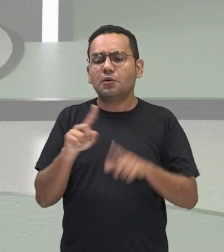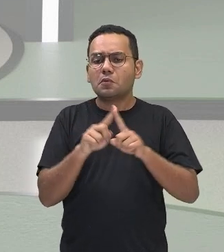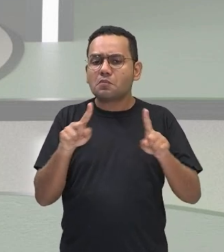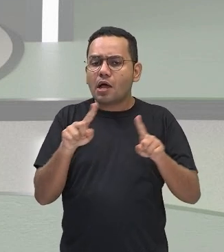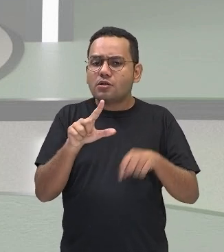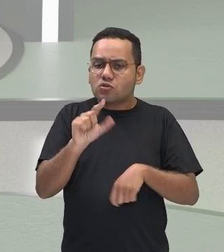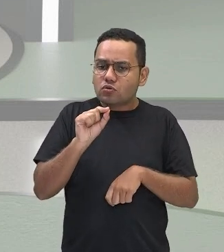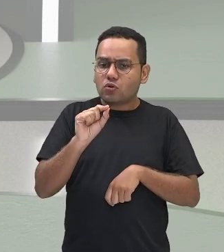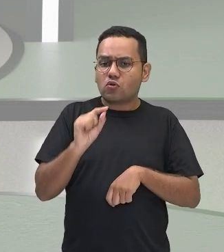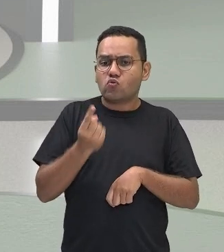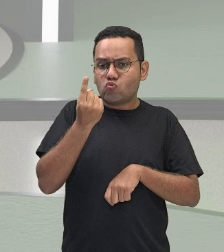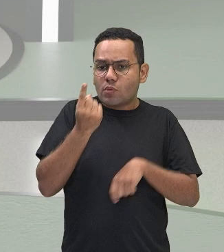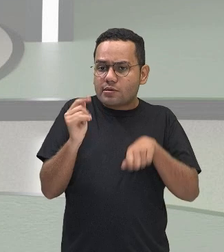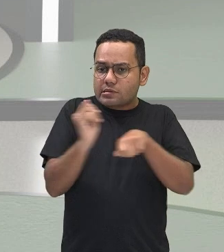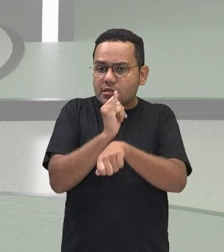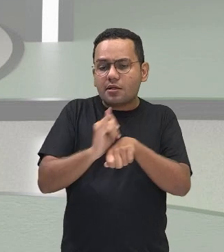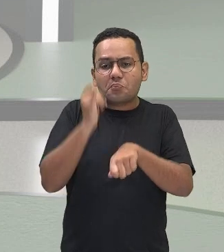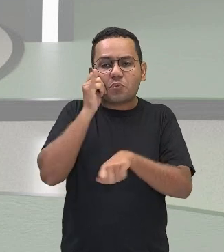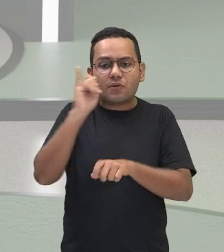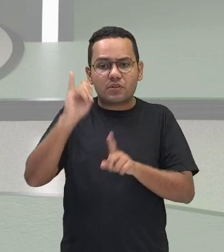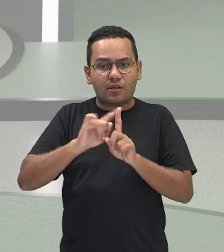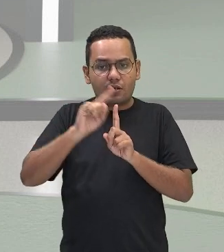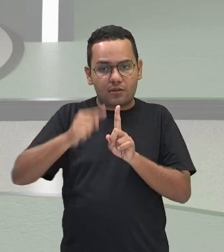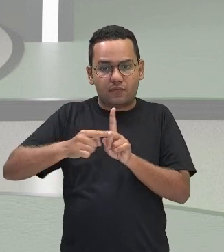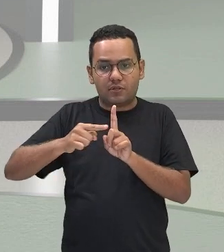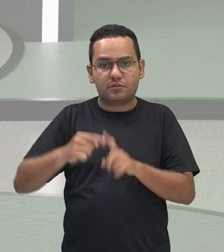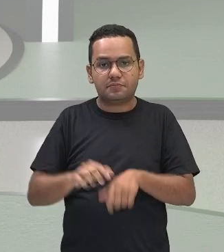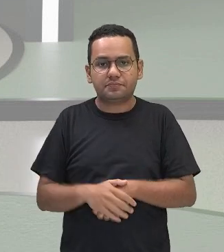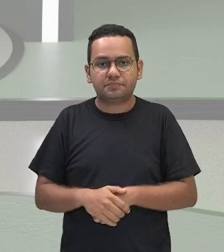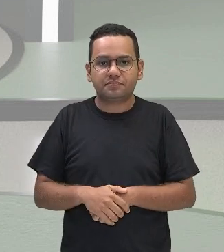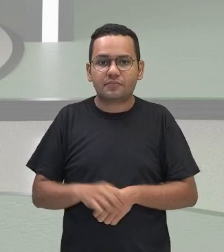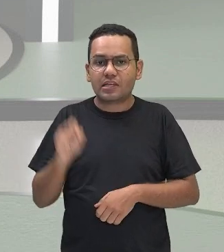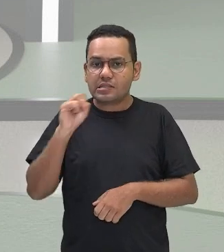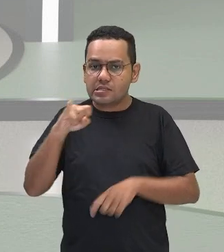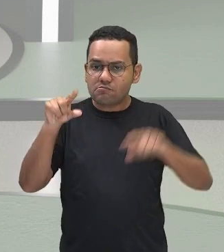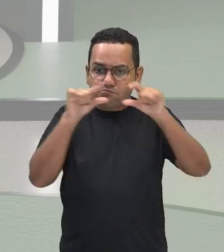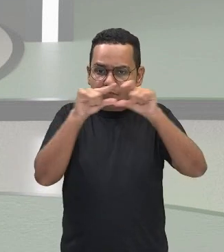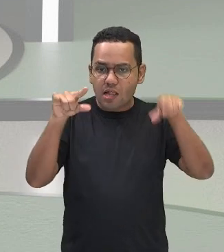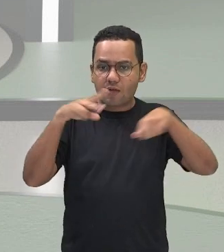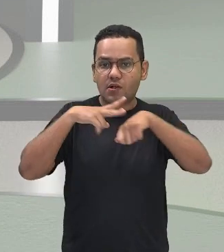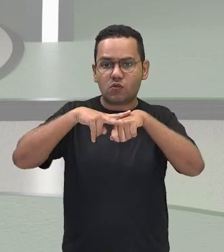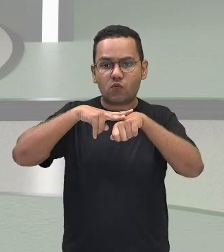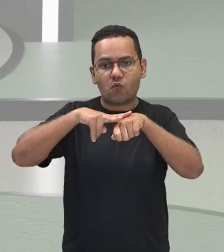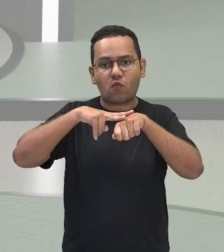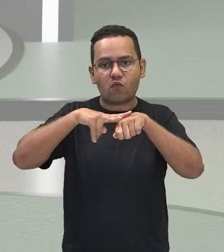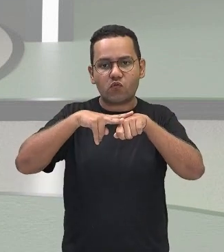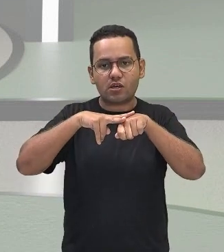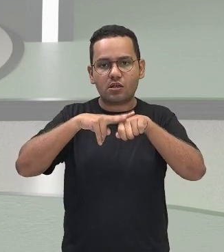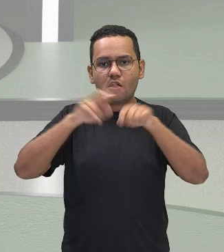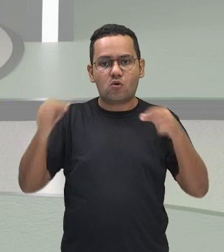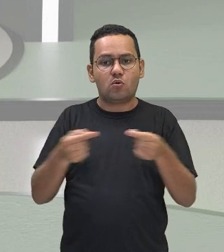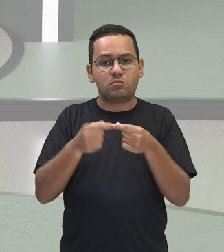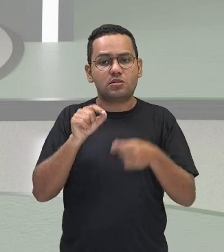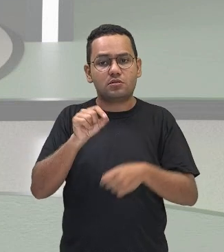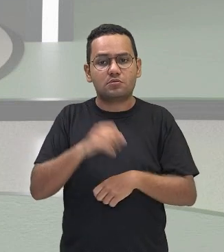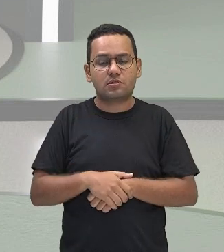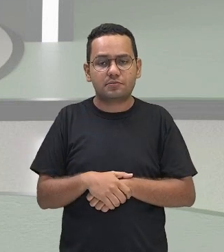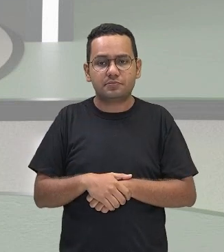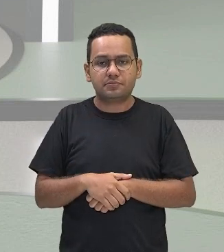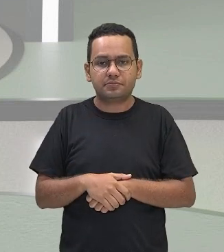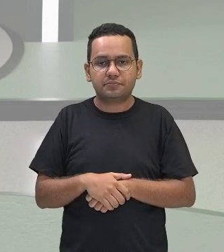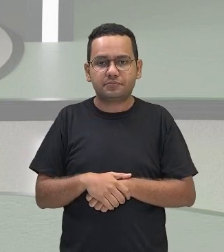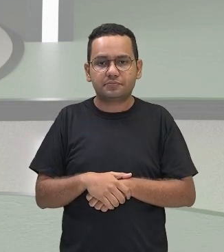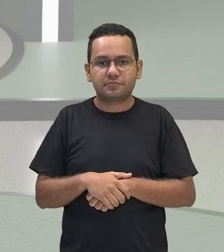contraceptivo. Tá? Sempre que você ouvir falar dessa palavra de contracepção ou contraceptivo, tem a ver com impedir